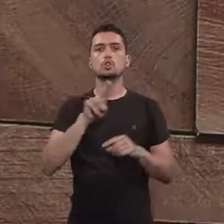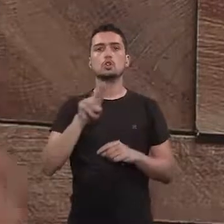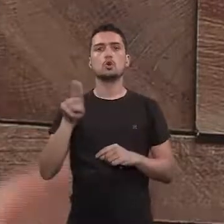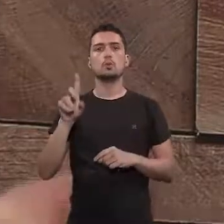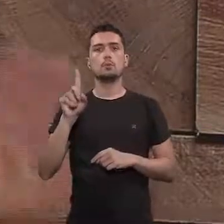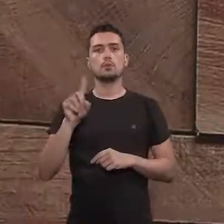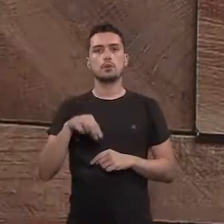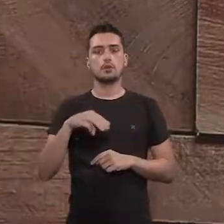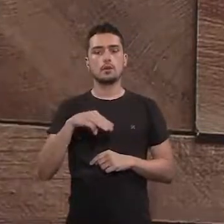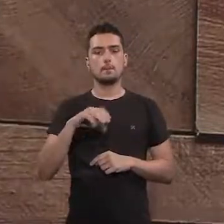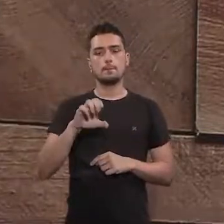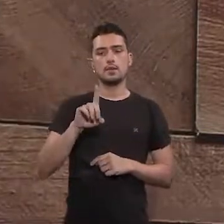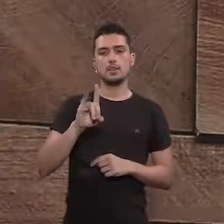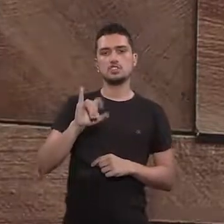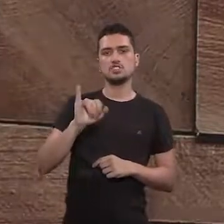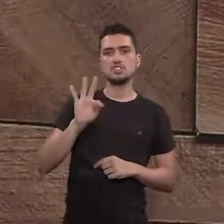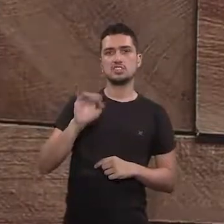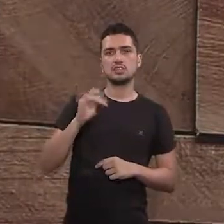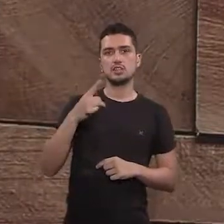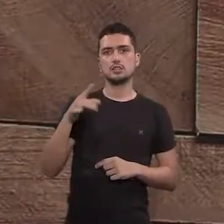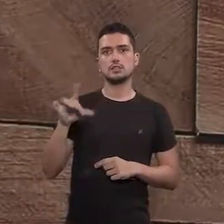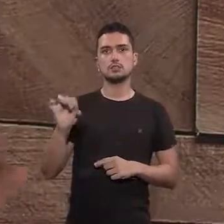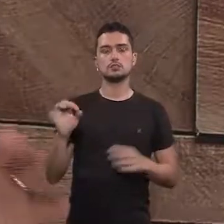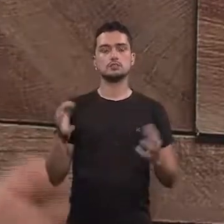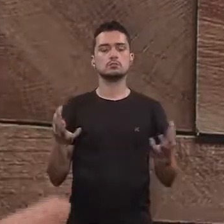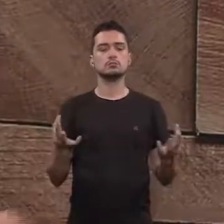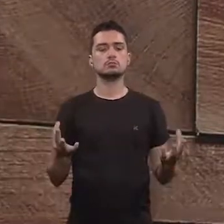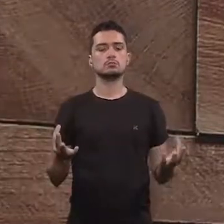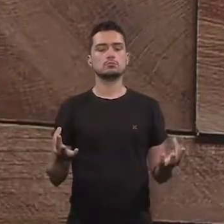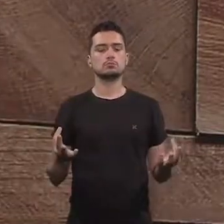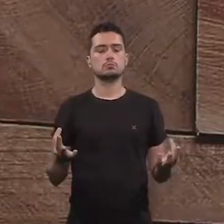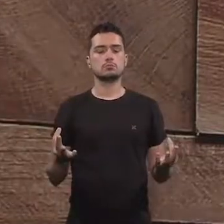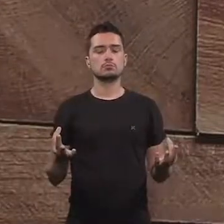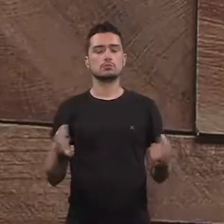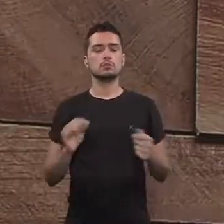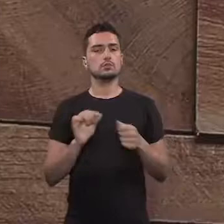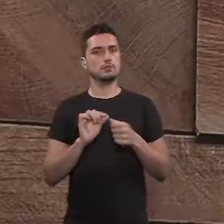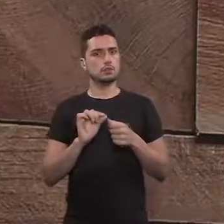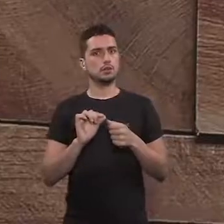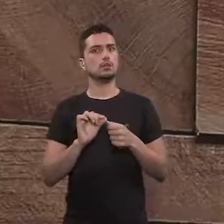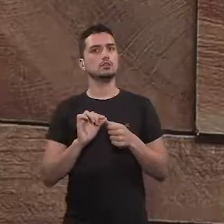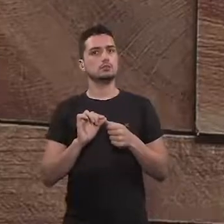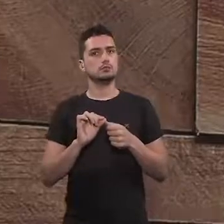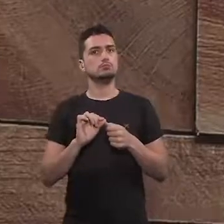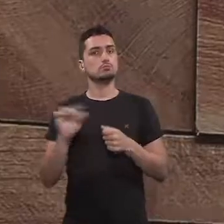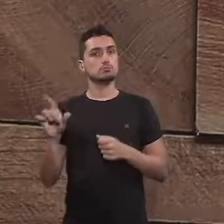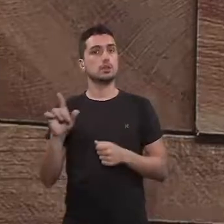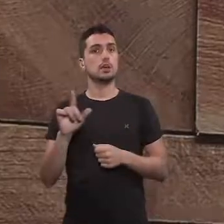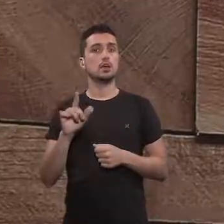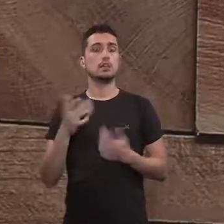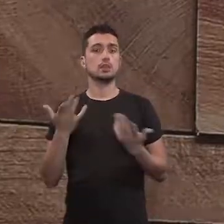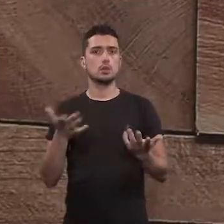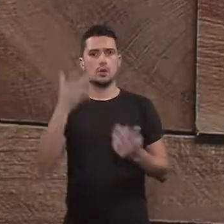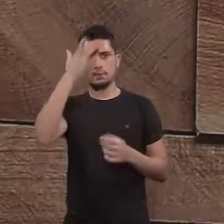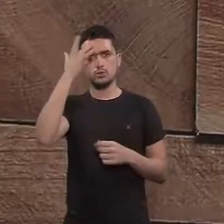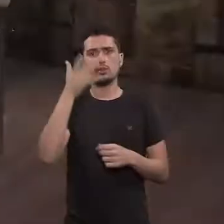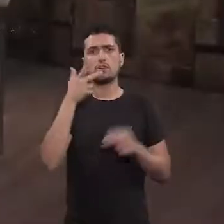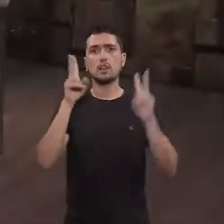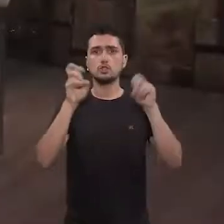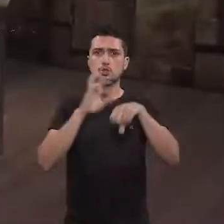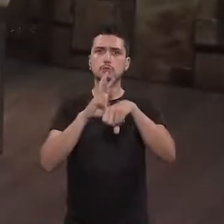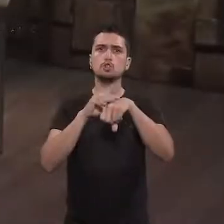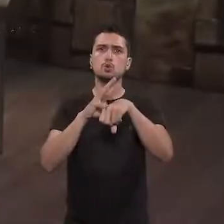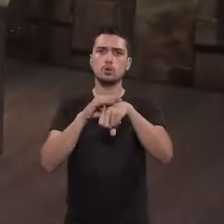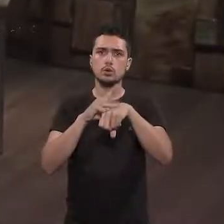uma meditação de atenção plena. E as pessoas meditam e nós falamos sobre as suas doenças. E esse trabalho é com um